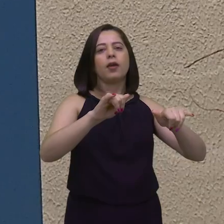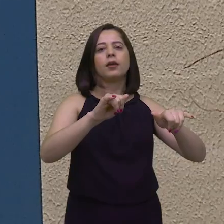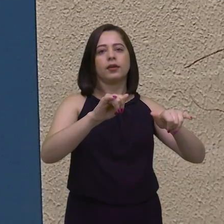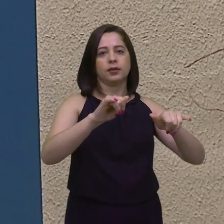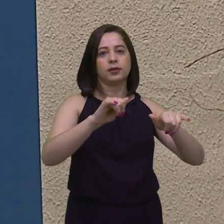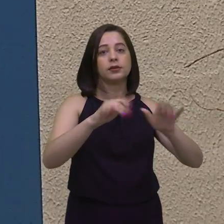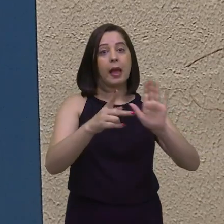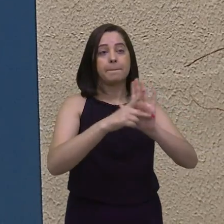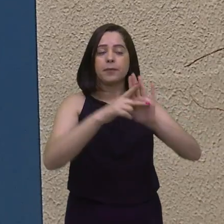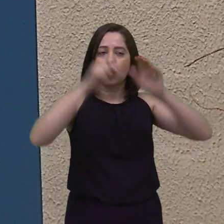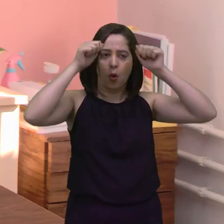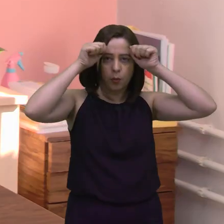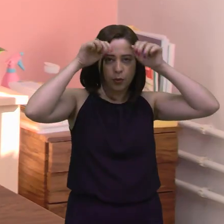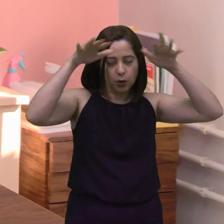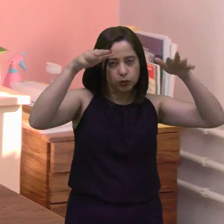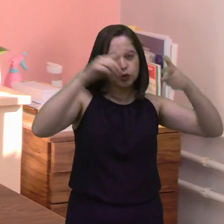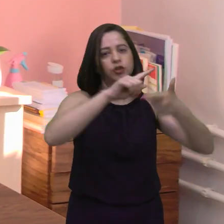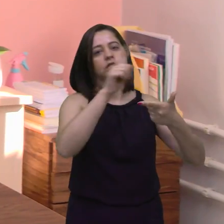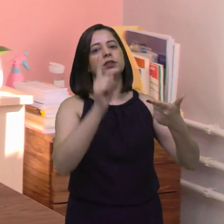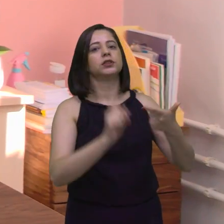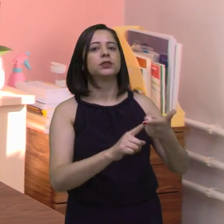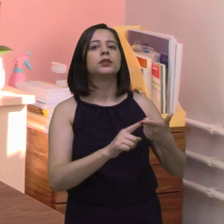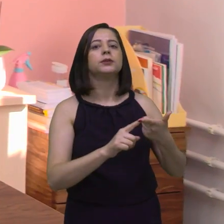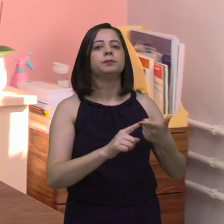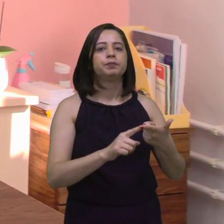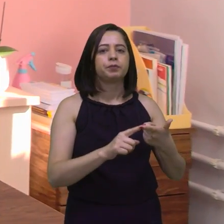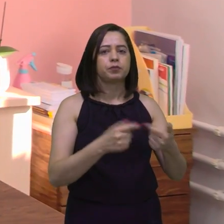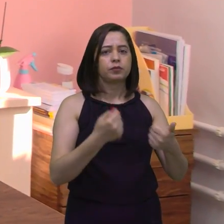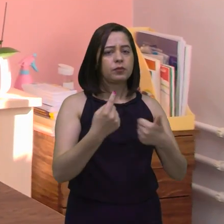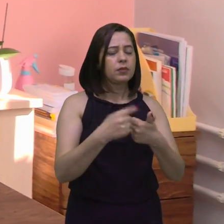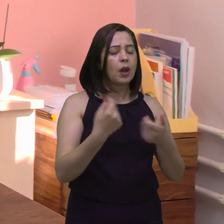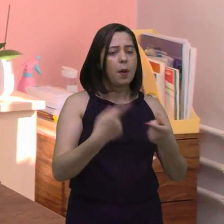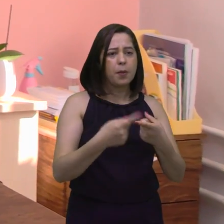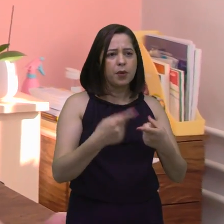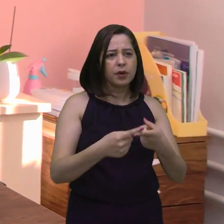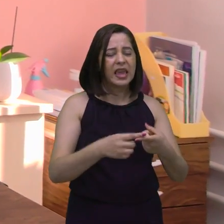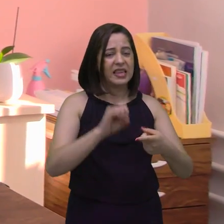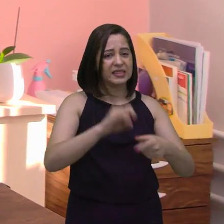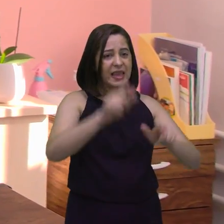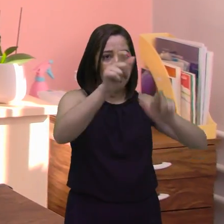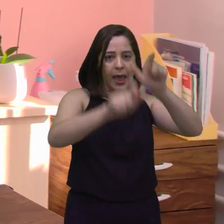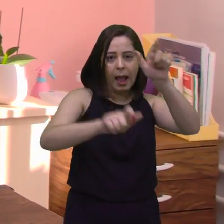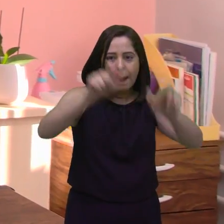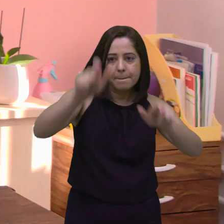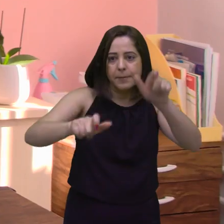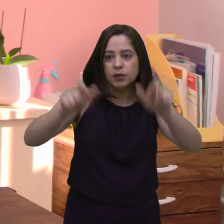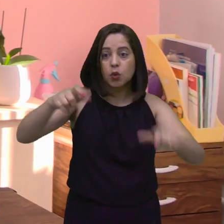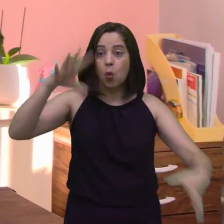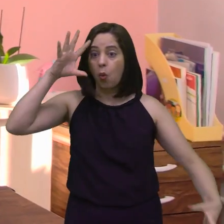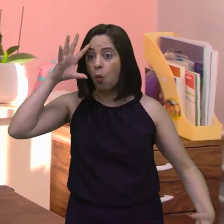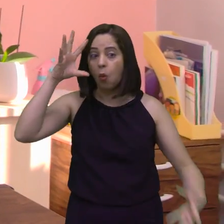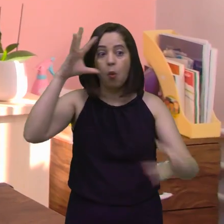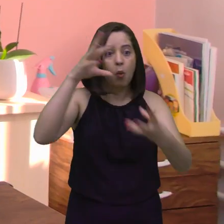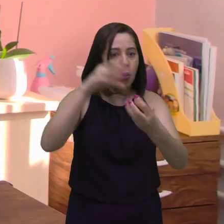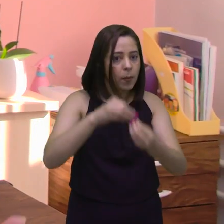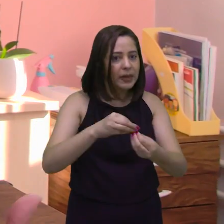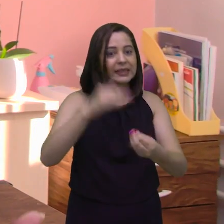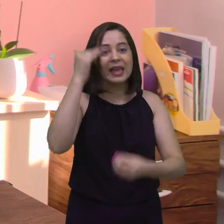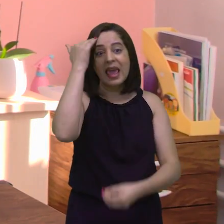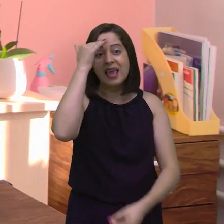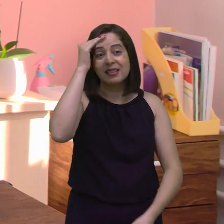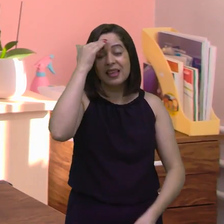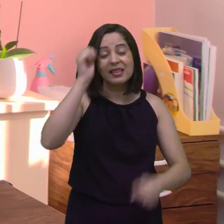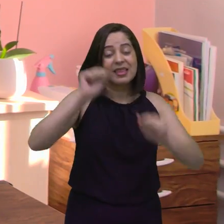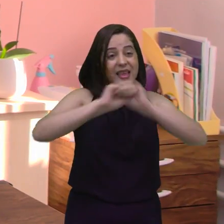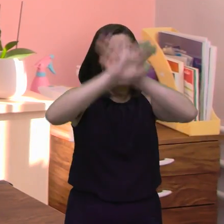através de campanhas permanentes no município, né, para que quanto mais pessoas estejam envolvidas e